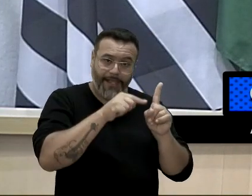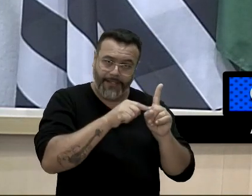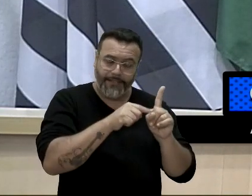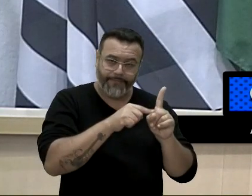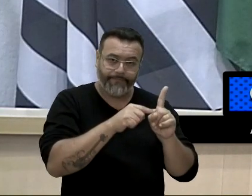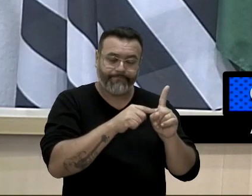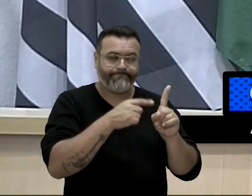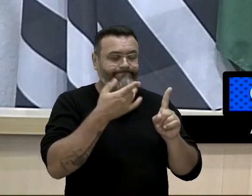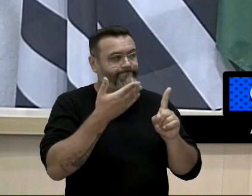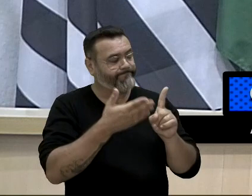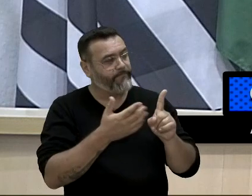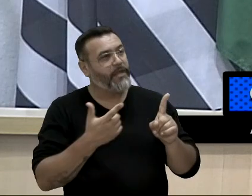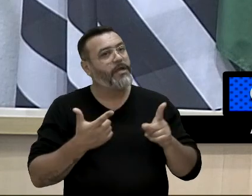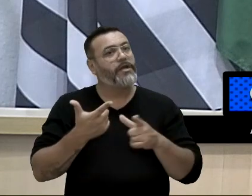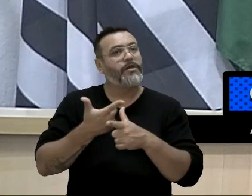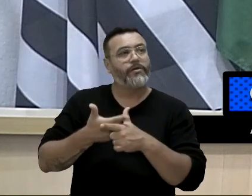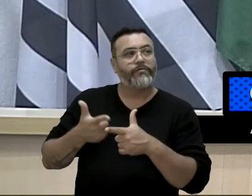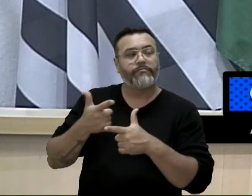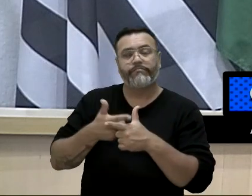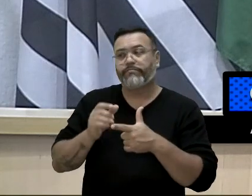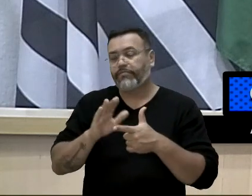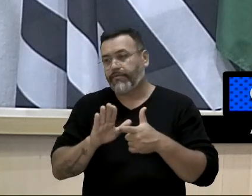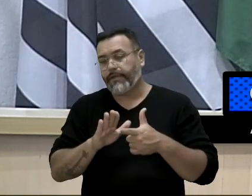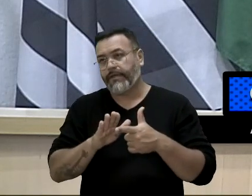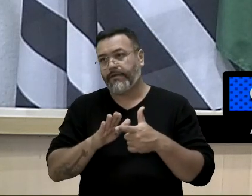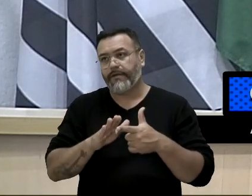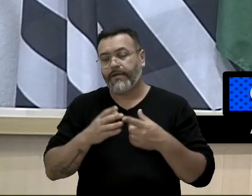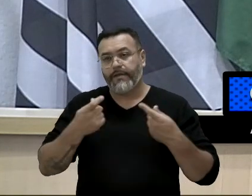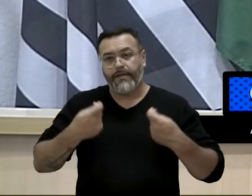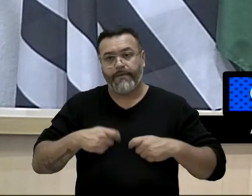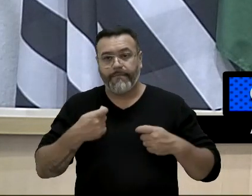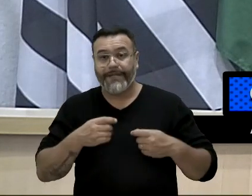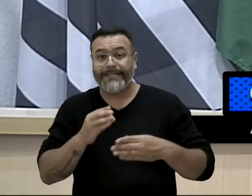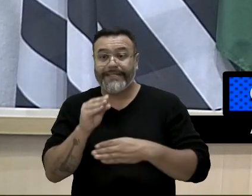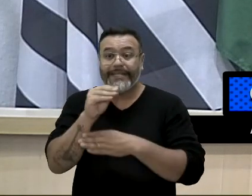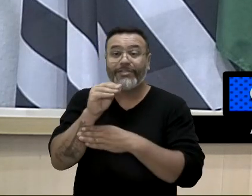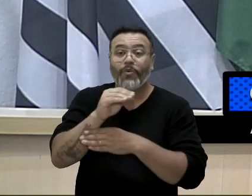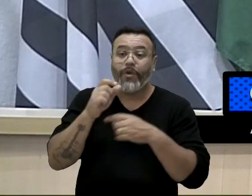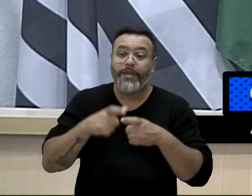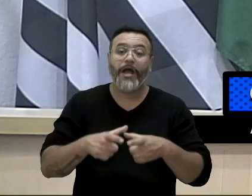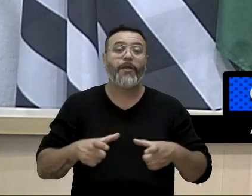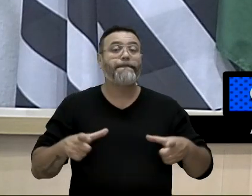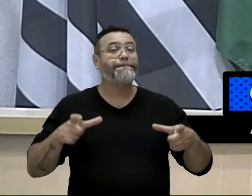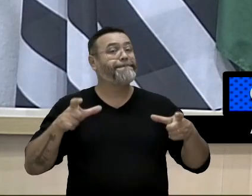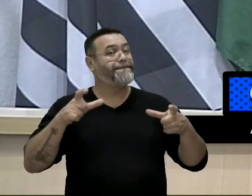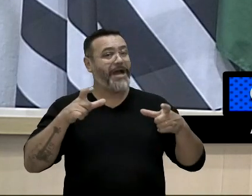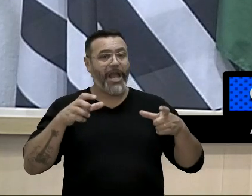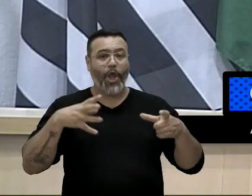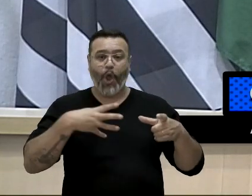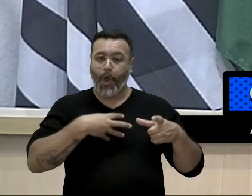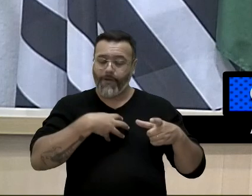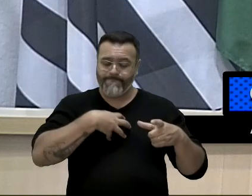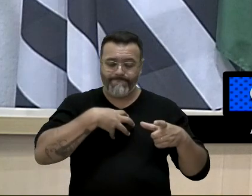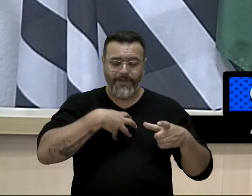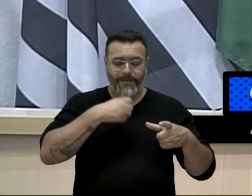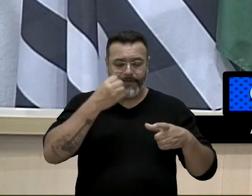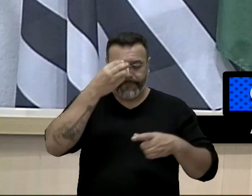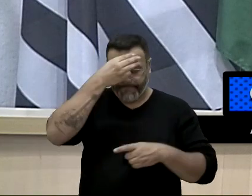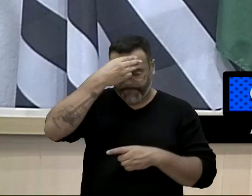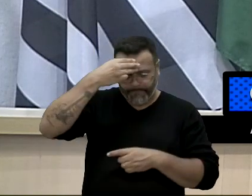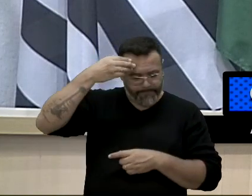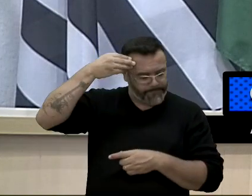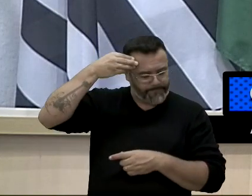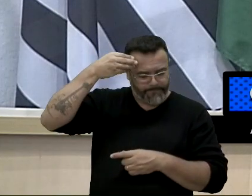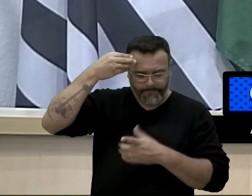crítica, ou até mesmo um cuidado maior da parte emocional, porque normalmente a gente sempre fala que gestação não é